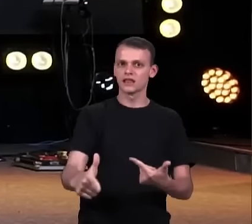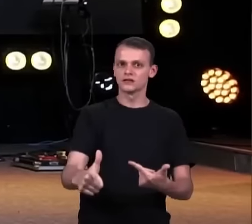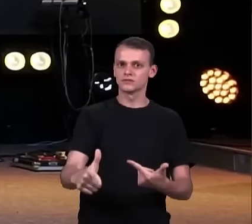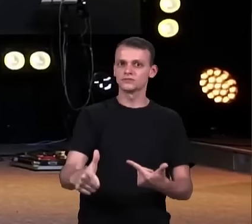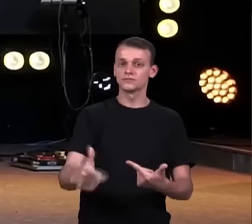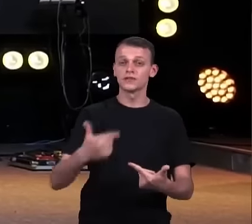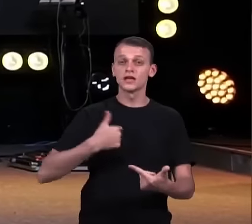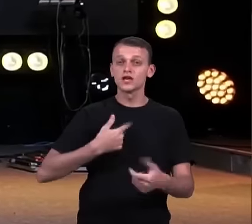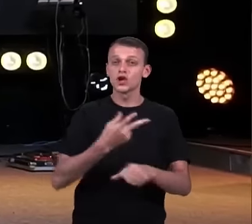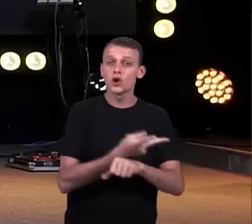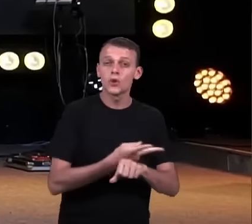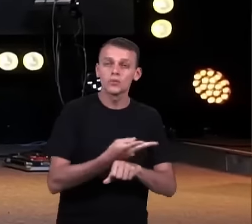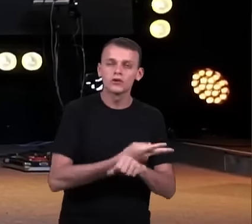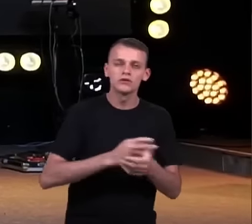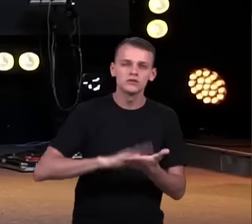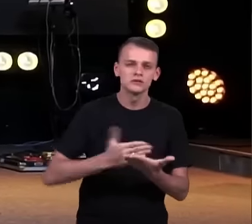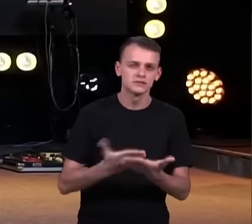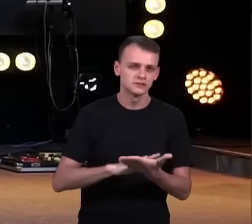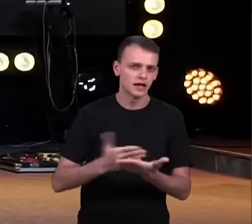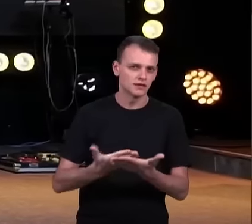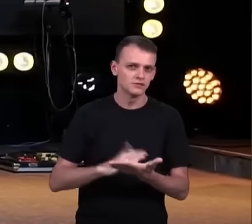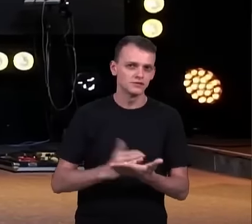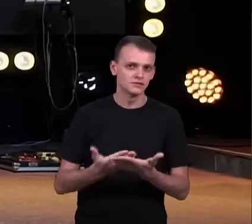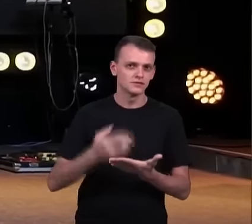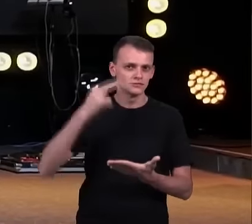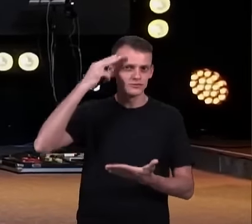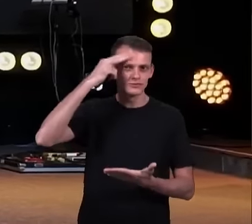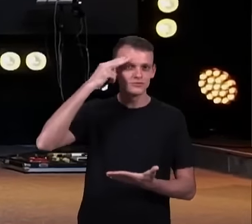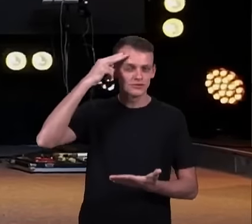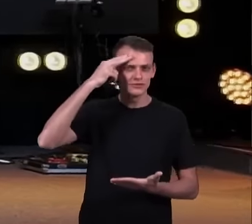Eu estou à procura de intérprete de sonhos.